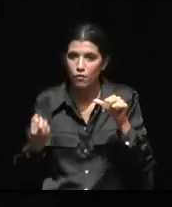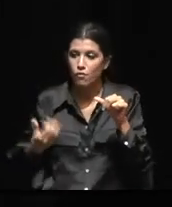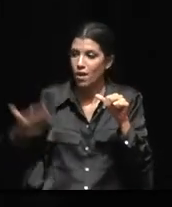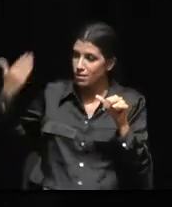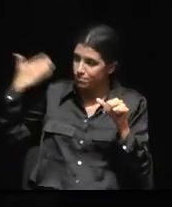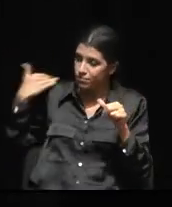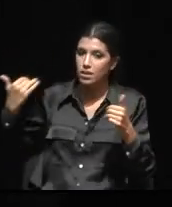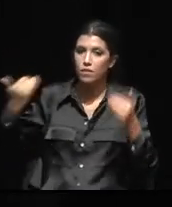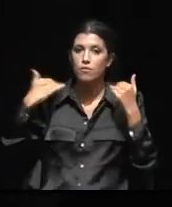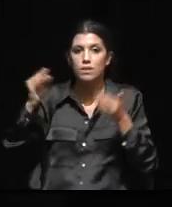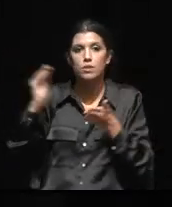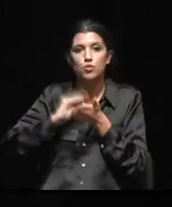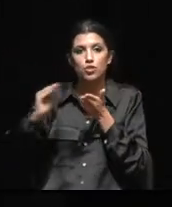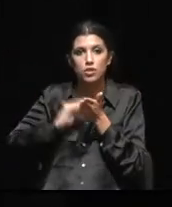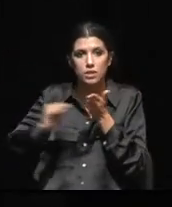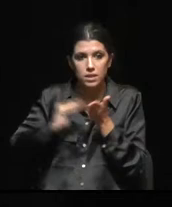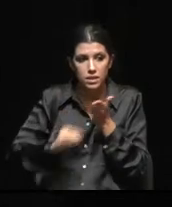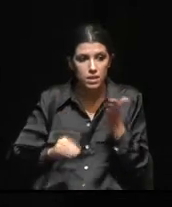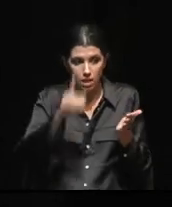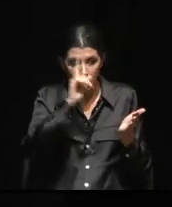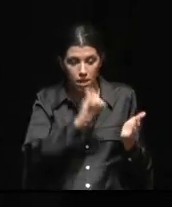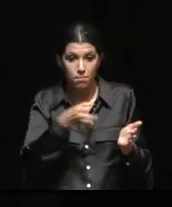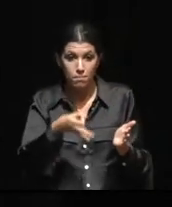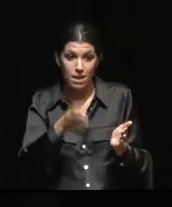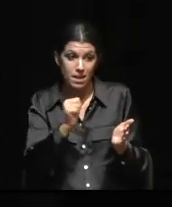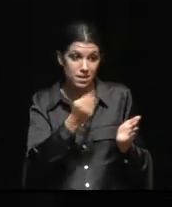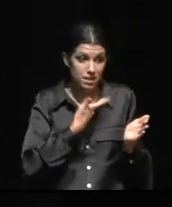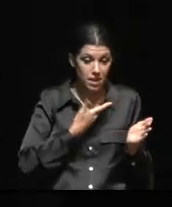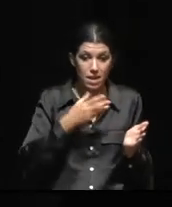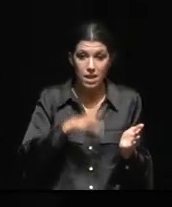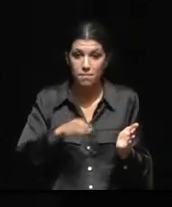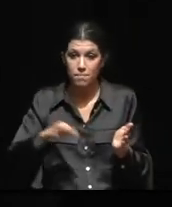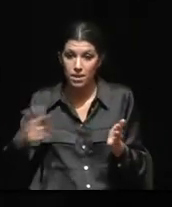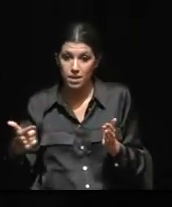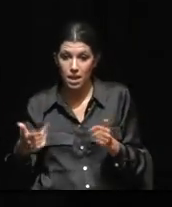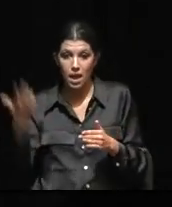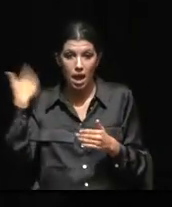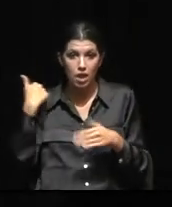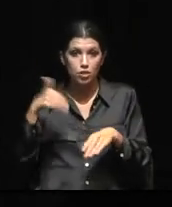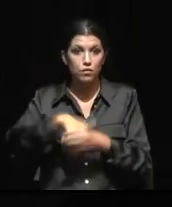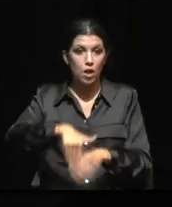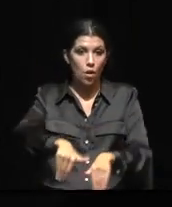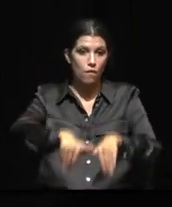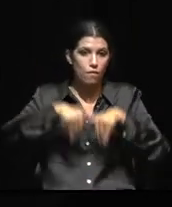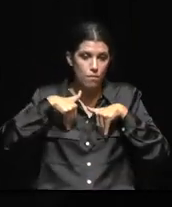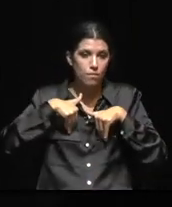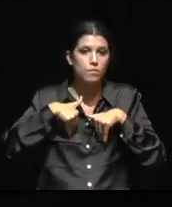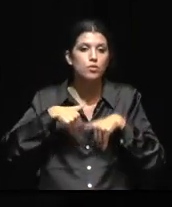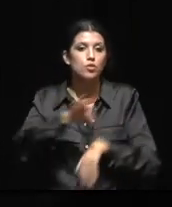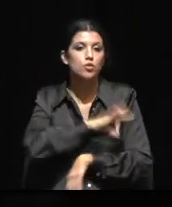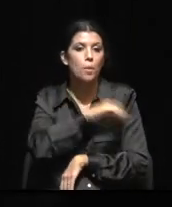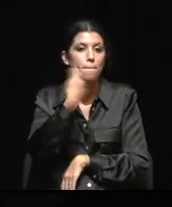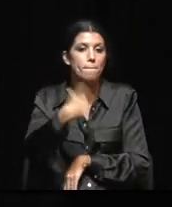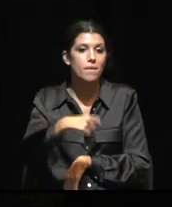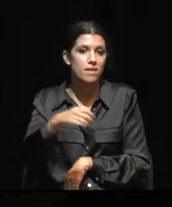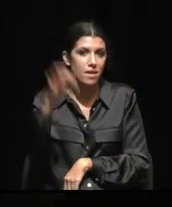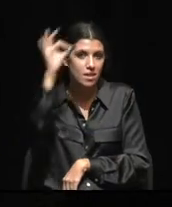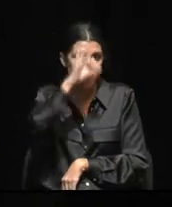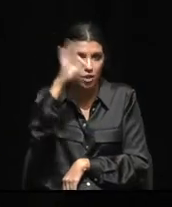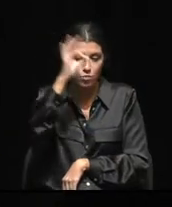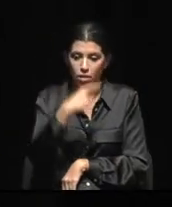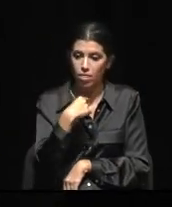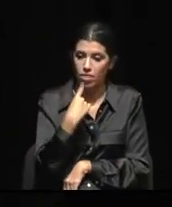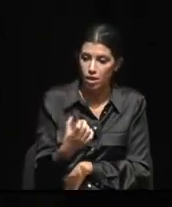aando a informação escrita e recordo ao PSD e ao mpt que anteriormente se abstiveram que o senhor Presidente Carlos moedas